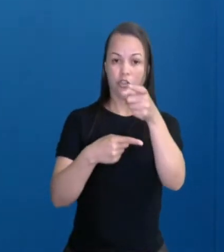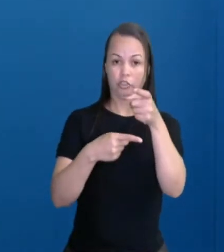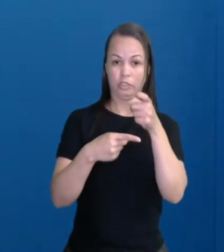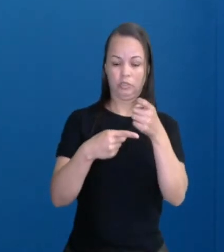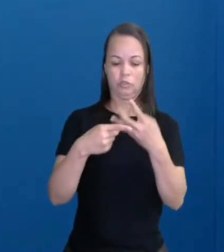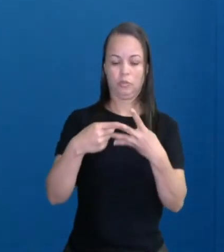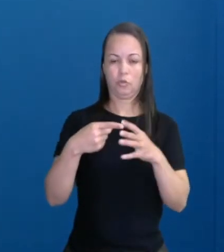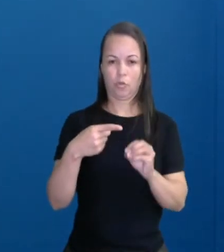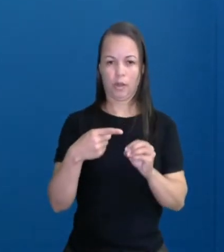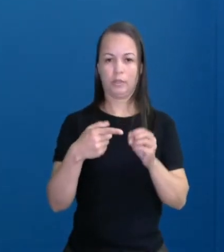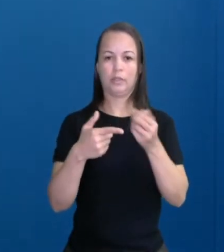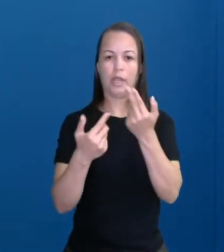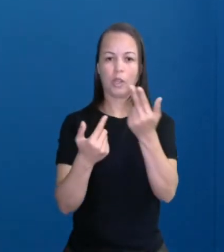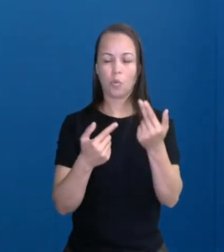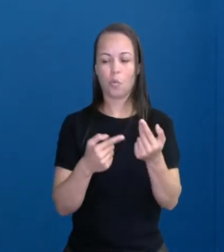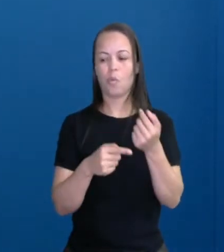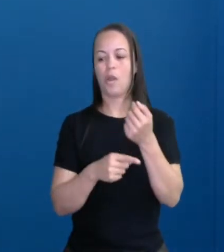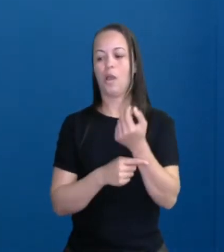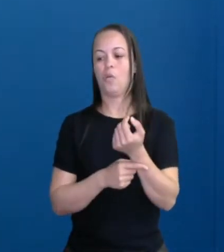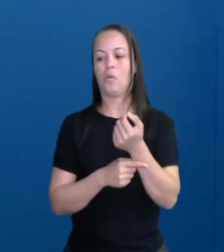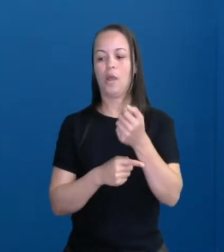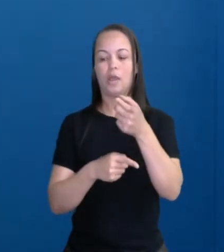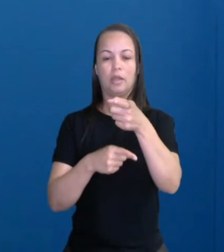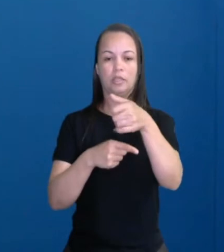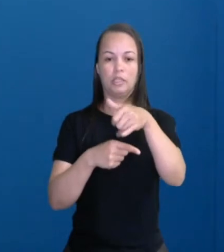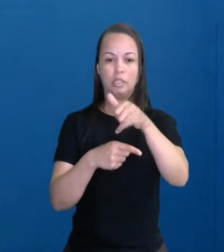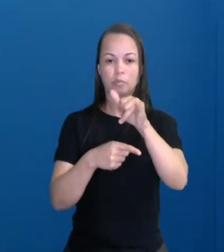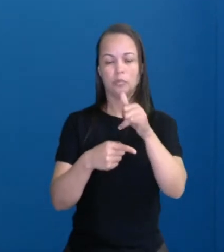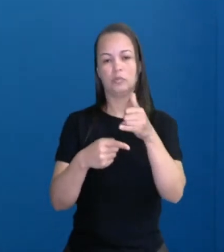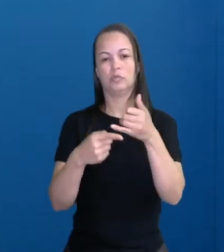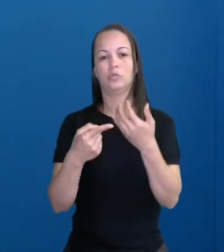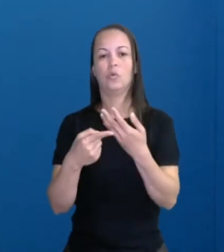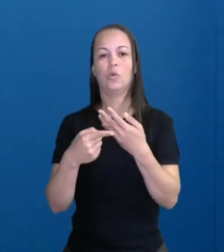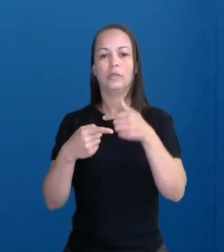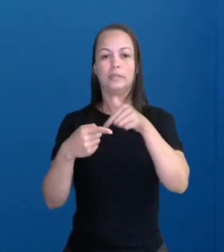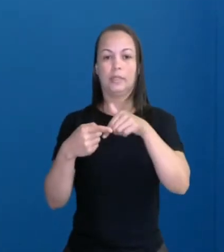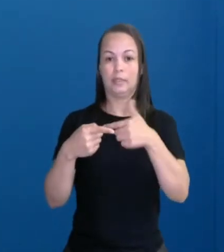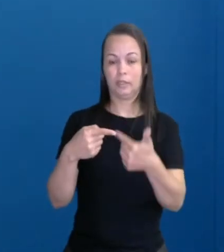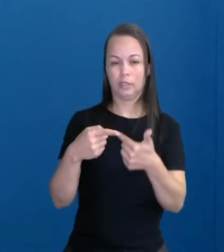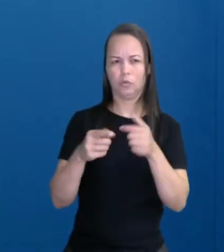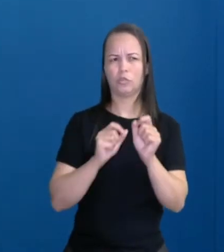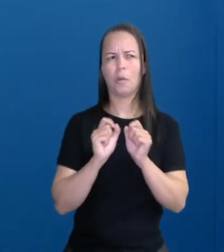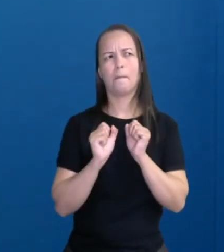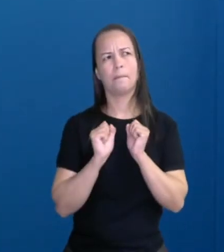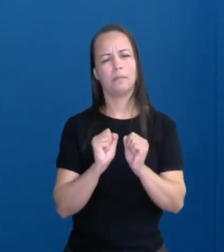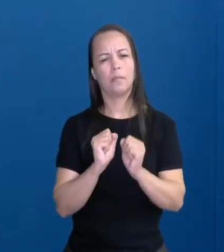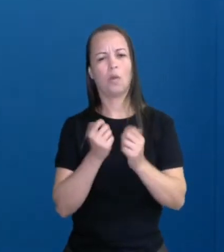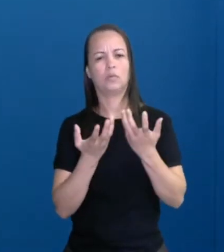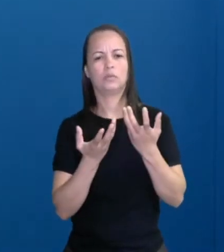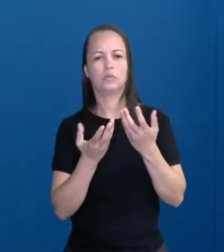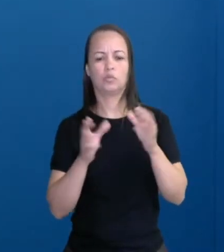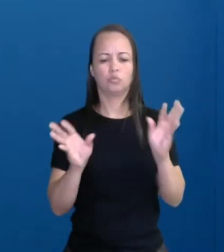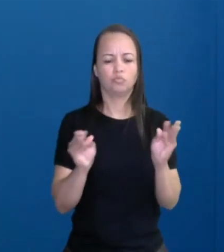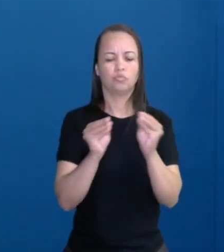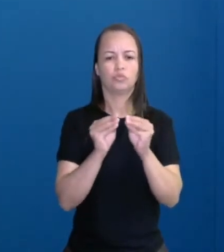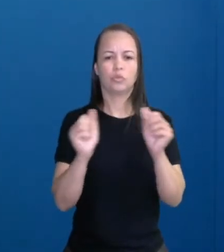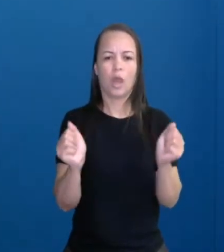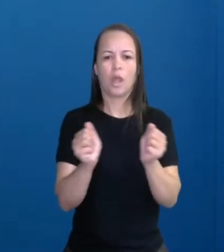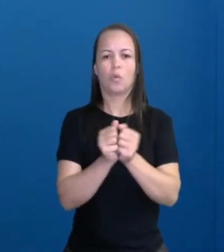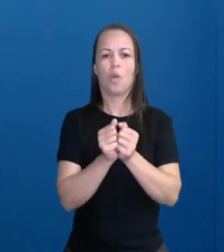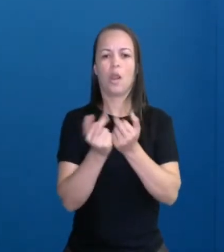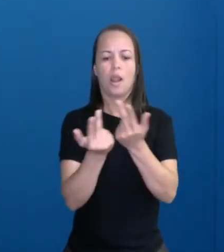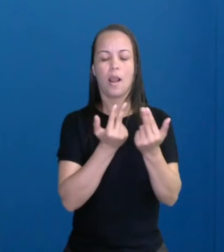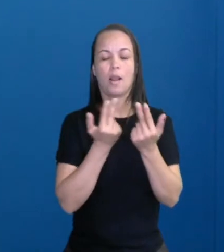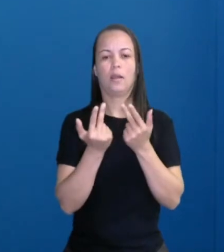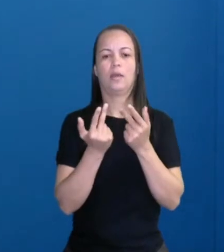igual a y sobre 72, que é igual a 1/4, eu não posso simplesmente igualar x sobre 40 a 1/4, é o que a gente vai fazer.